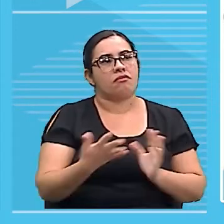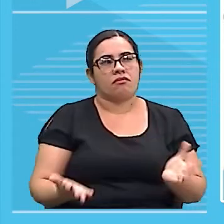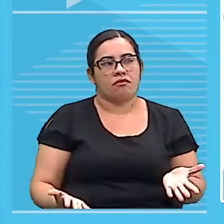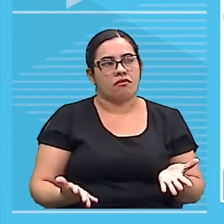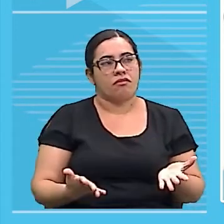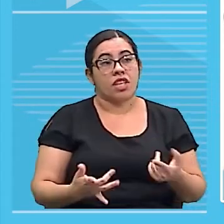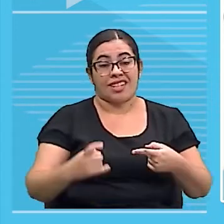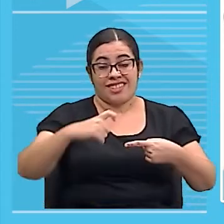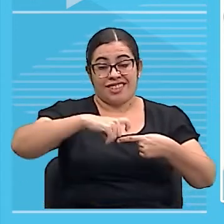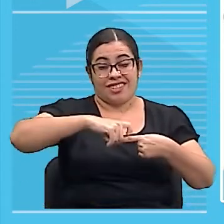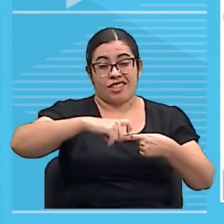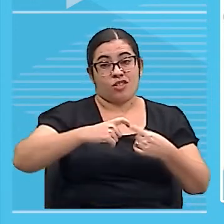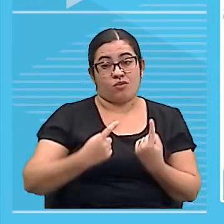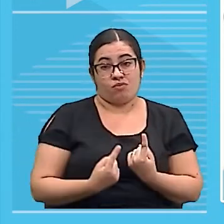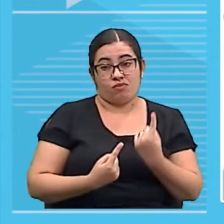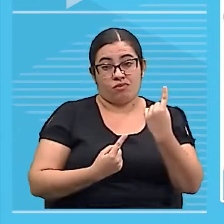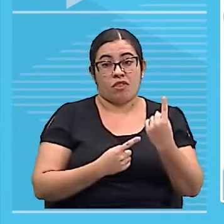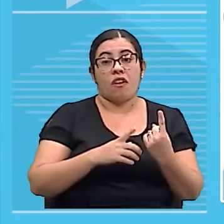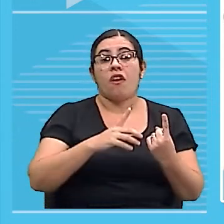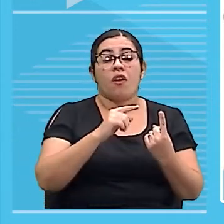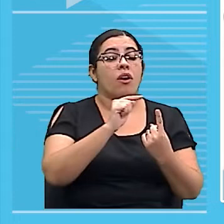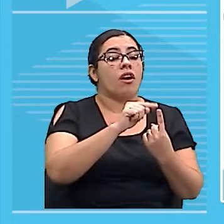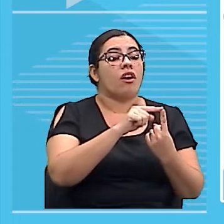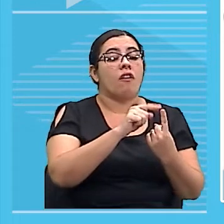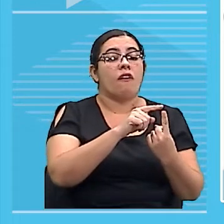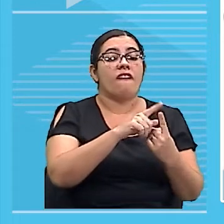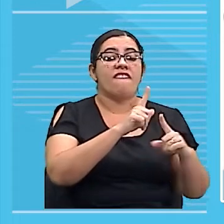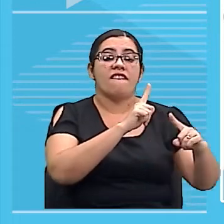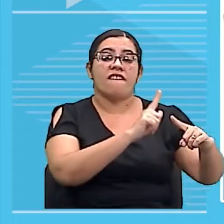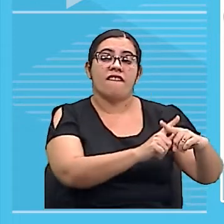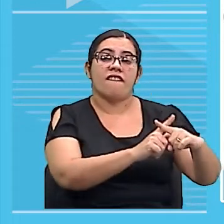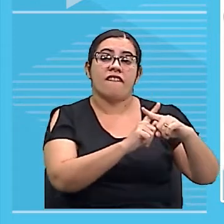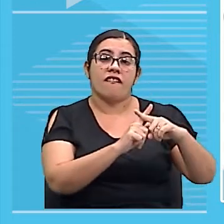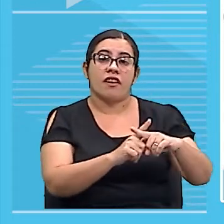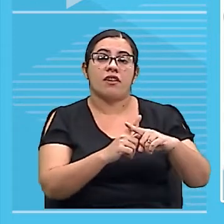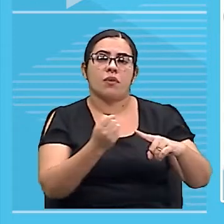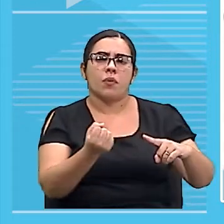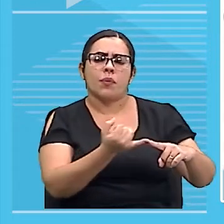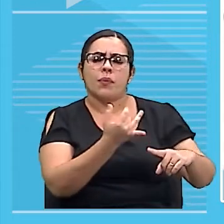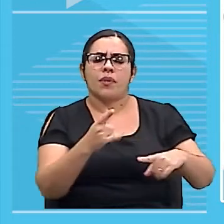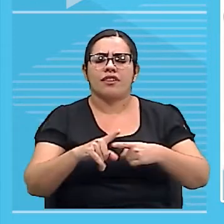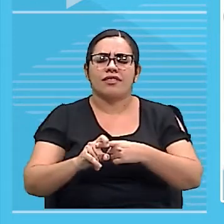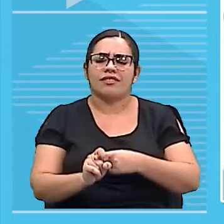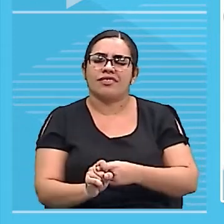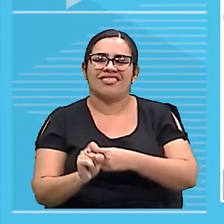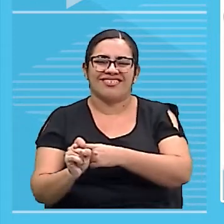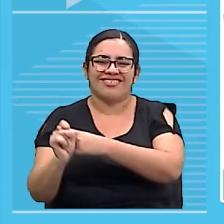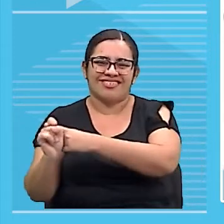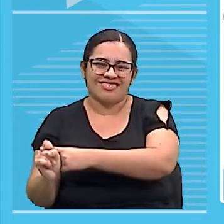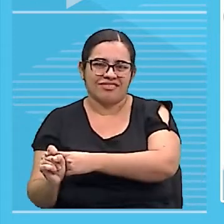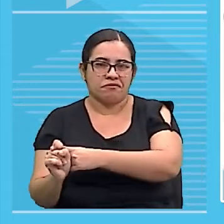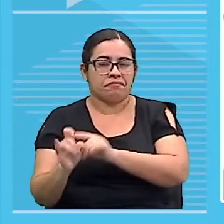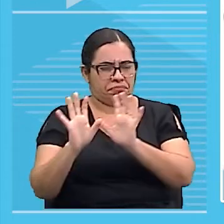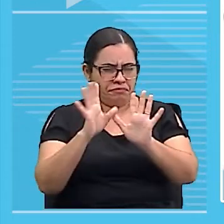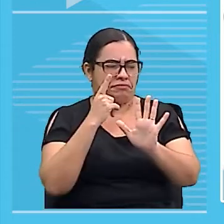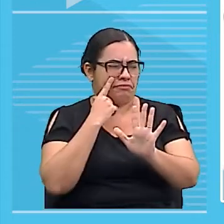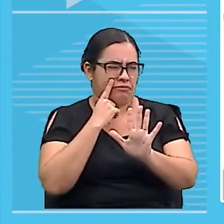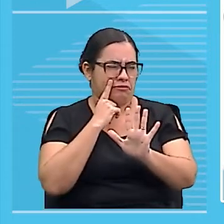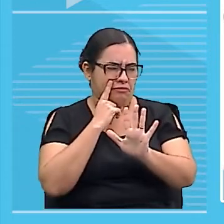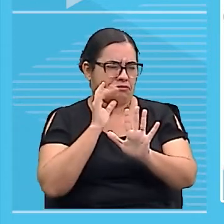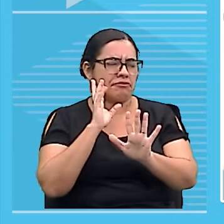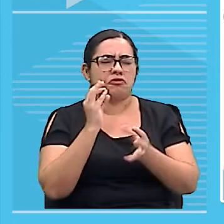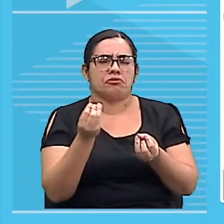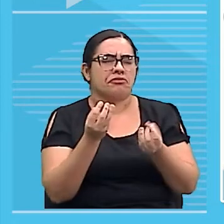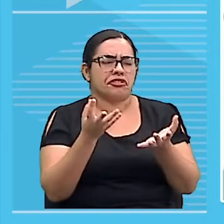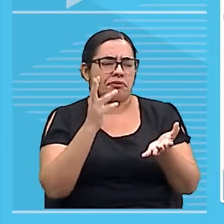resistência de um deles e Multiplica pelo número de resistores e vamos vamos ver se